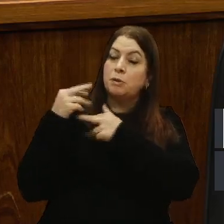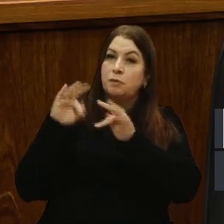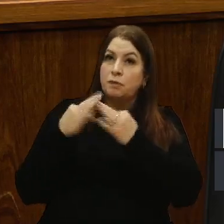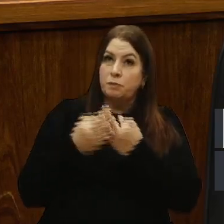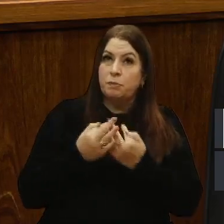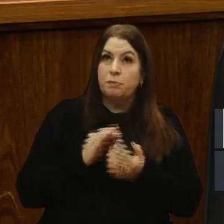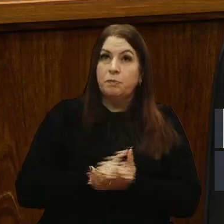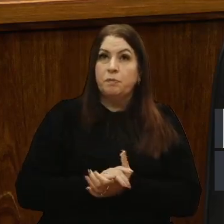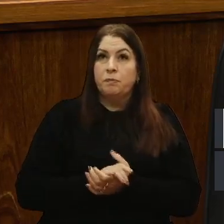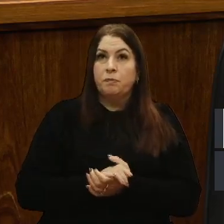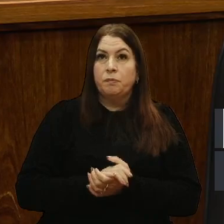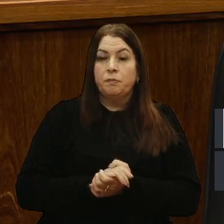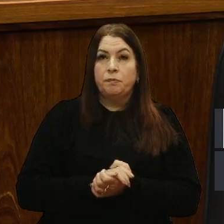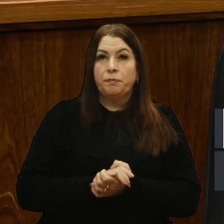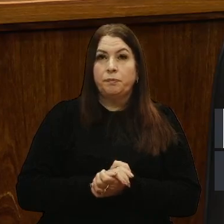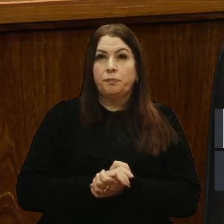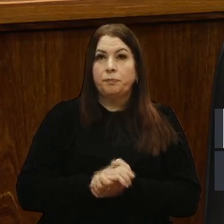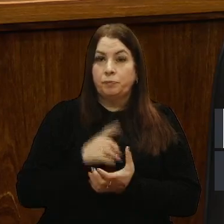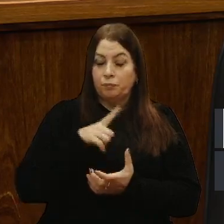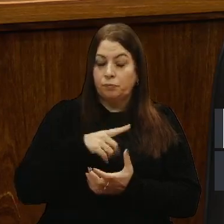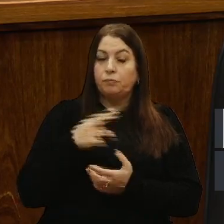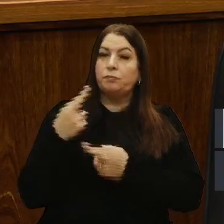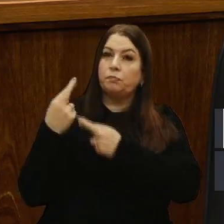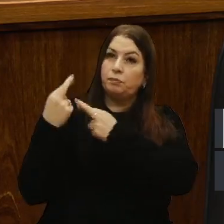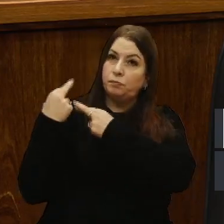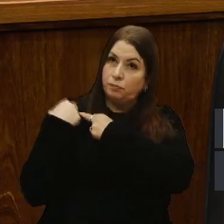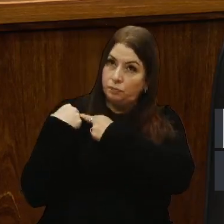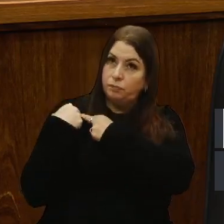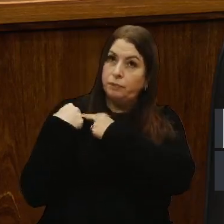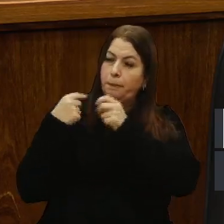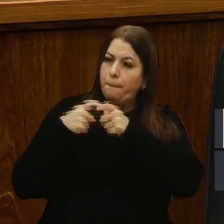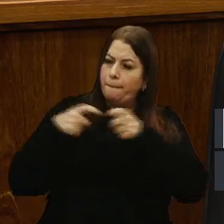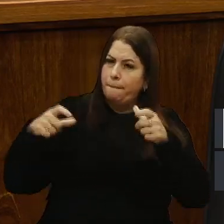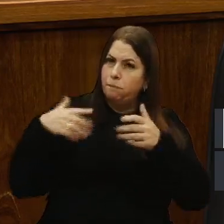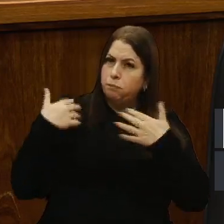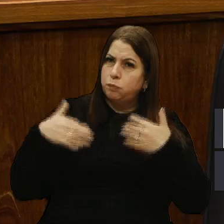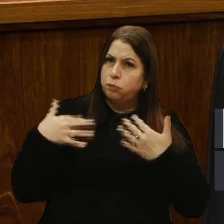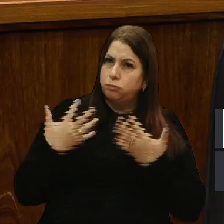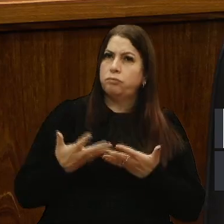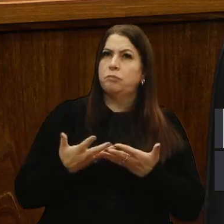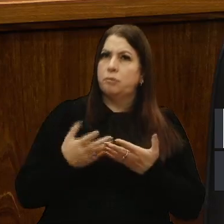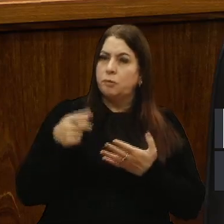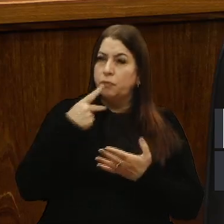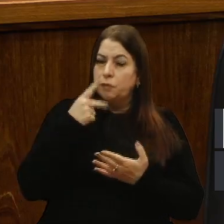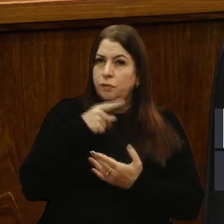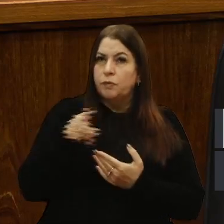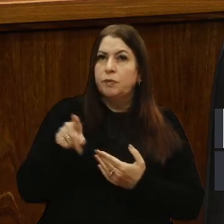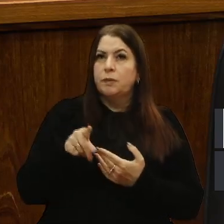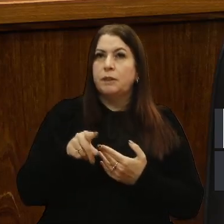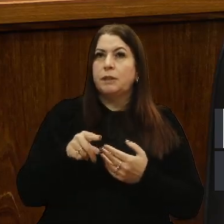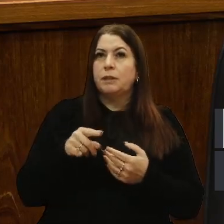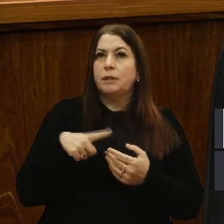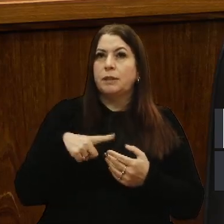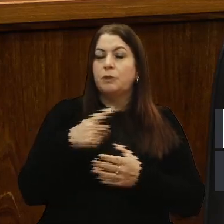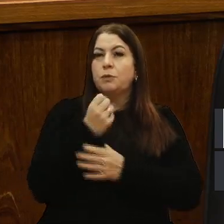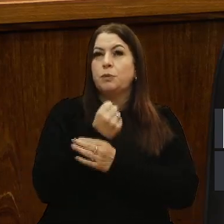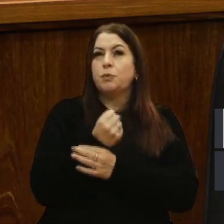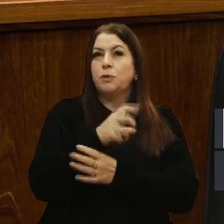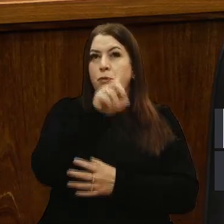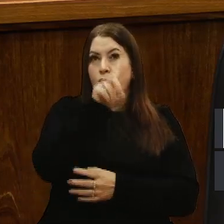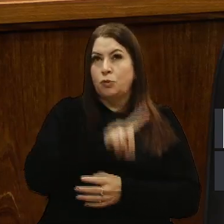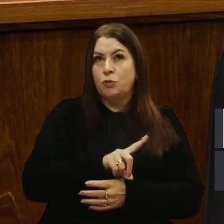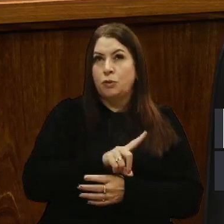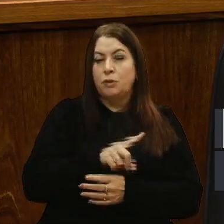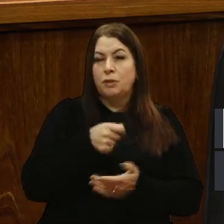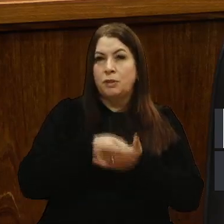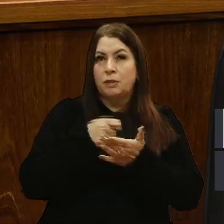família, que, é claro, tem uma responsabilidade gigantesca no que diz respeito a assegurar os direitos e deveres